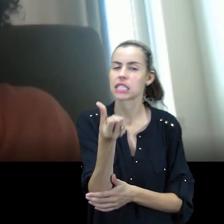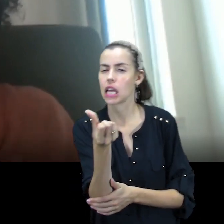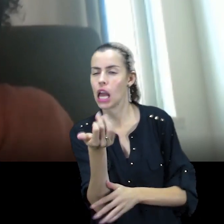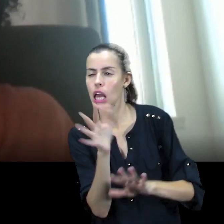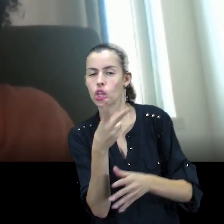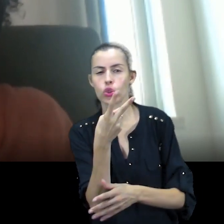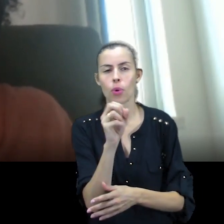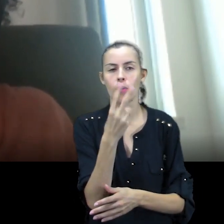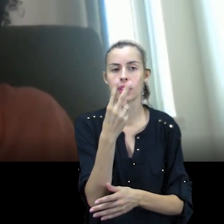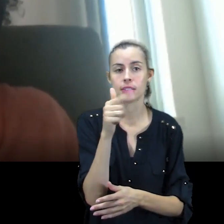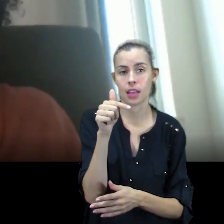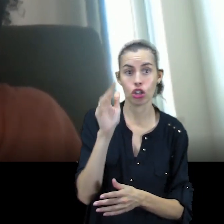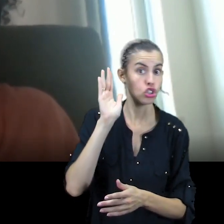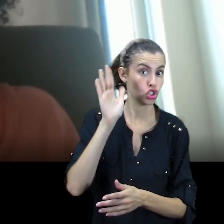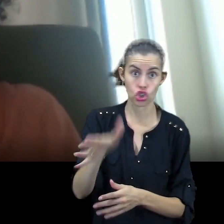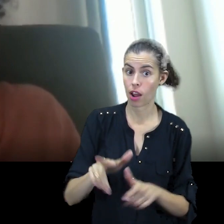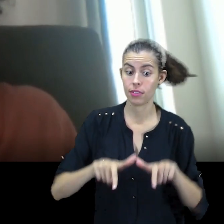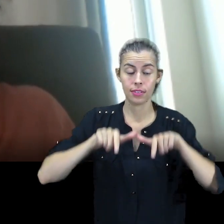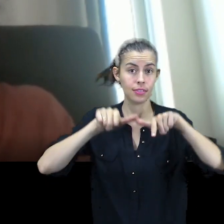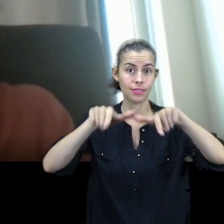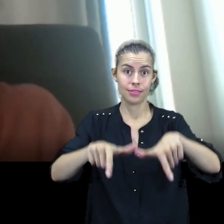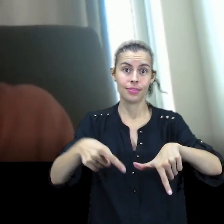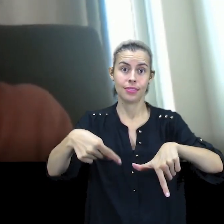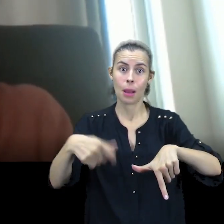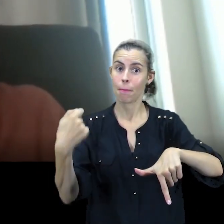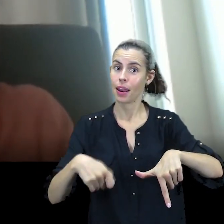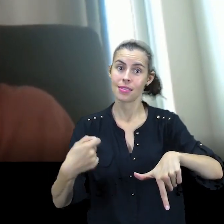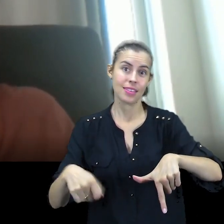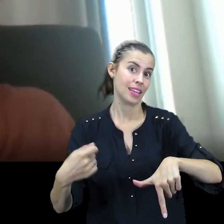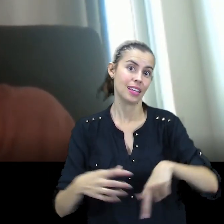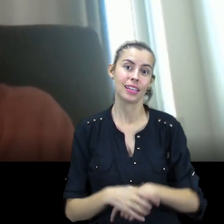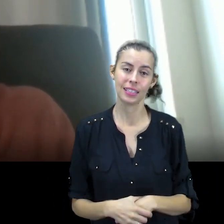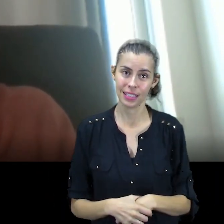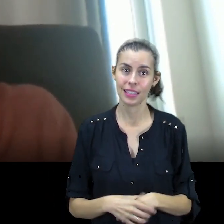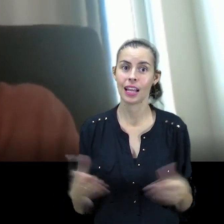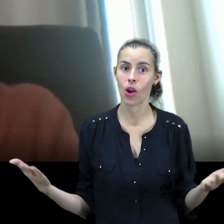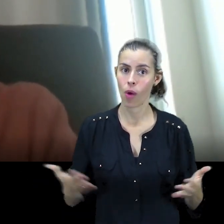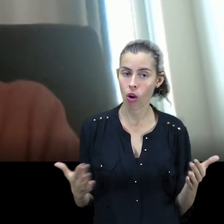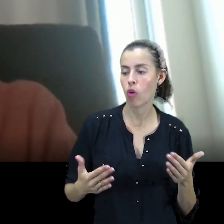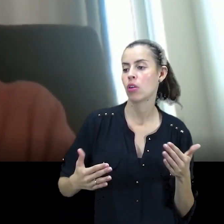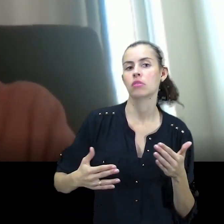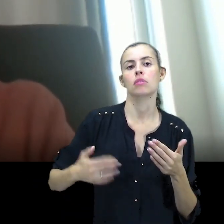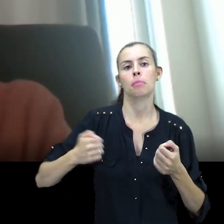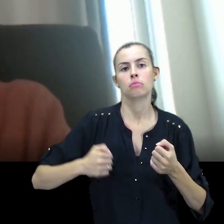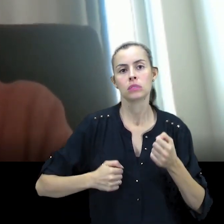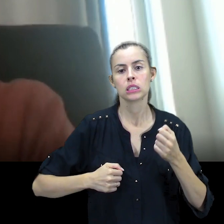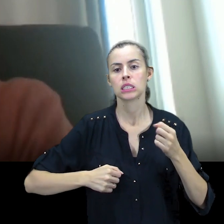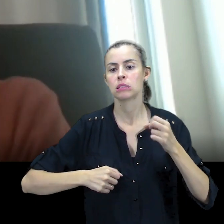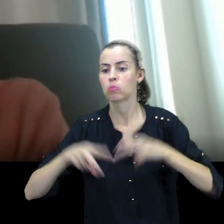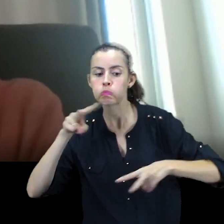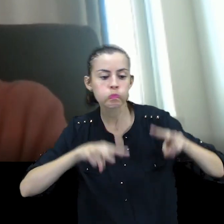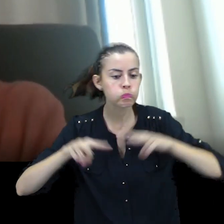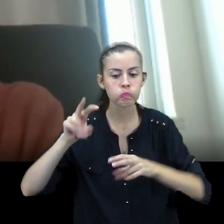está nessa fase de monitoramento, de implantação de todos, para aí, então, a gente passar para